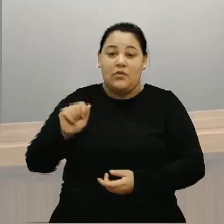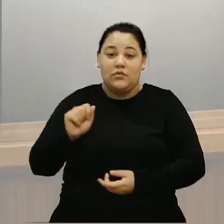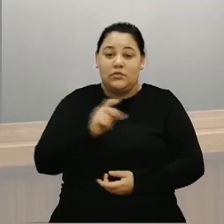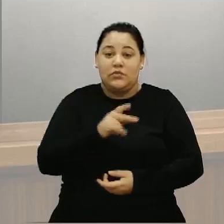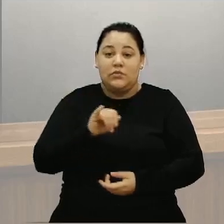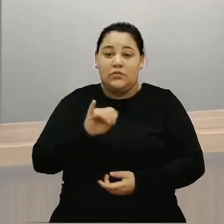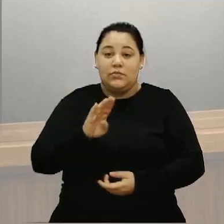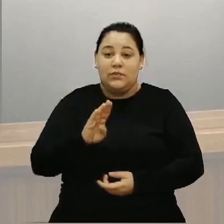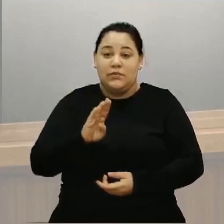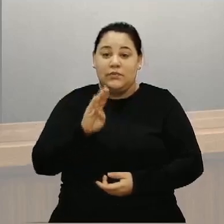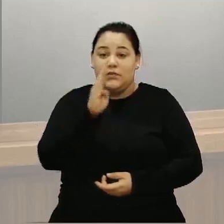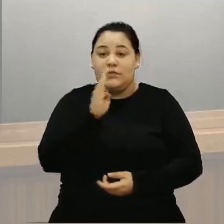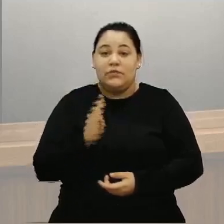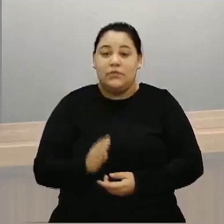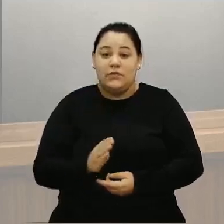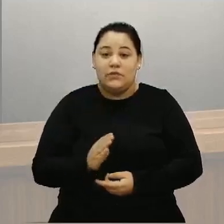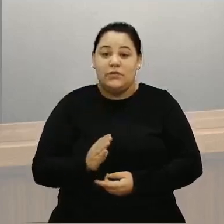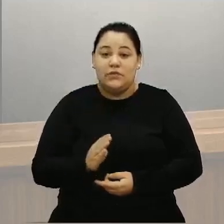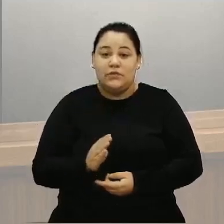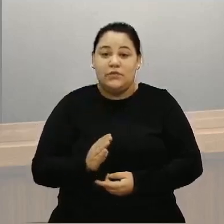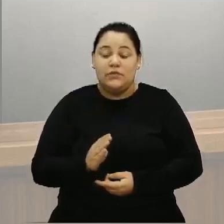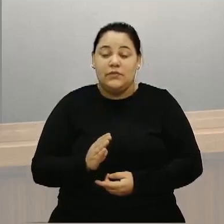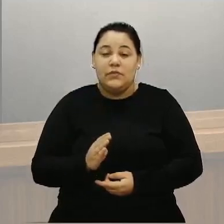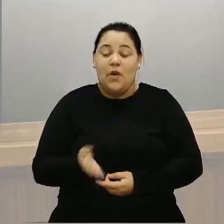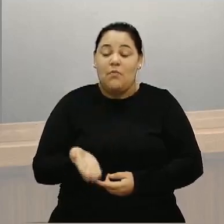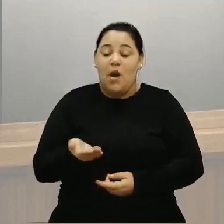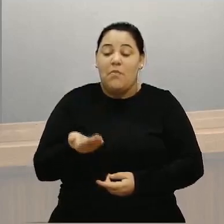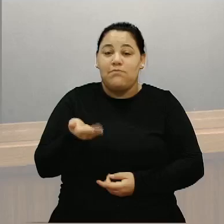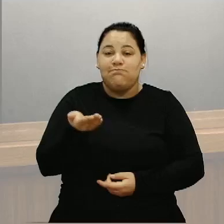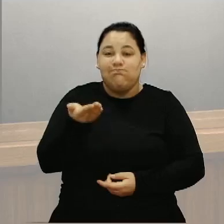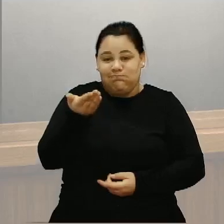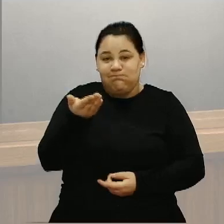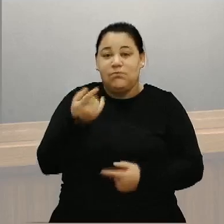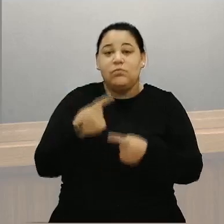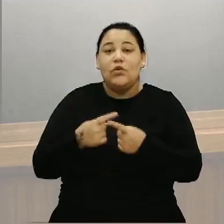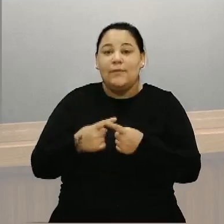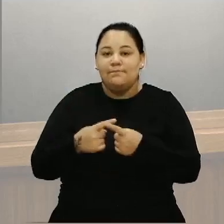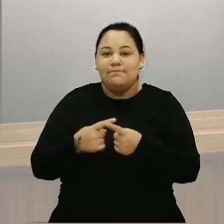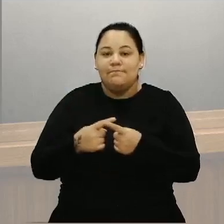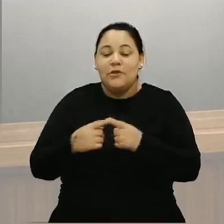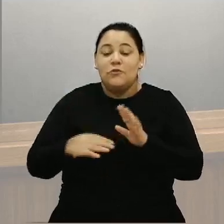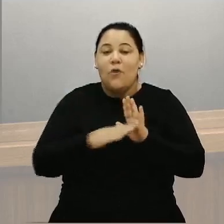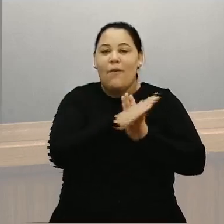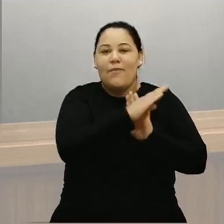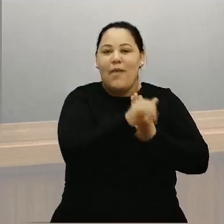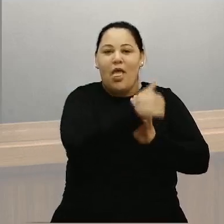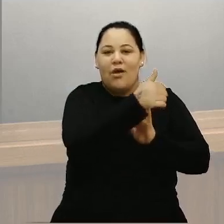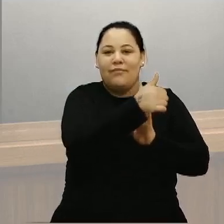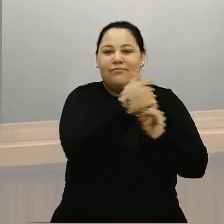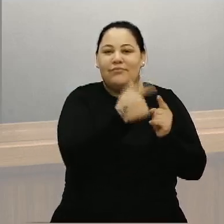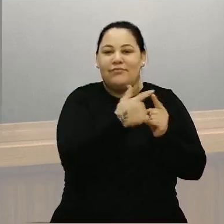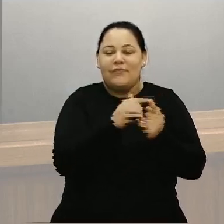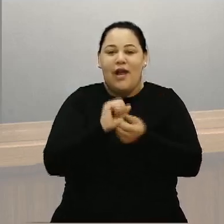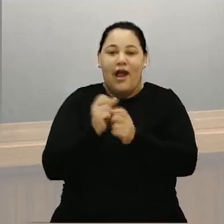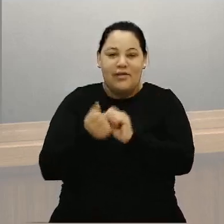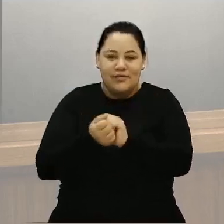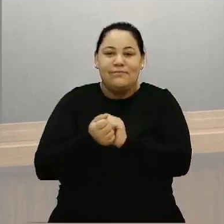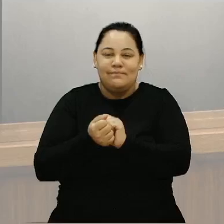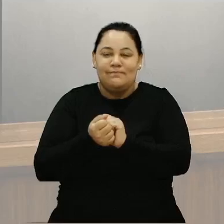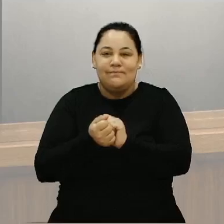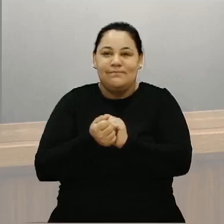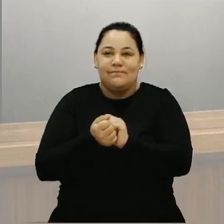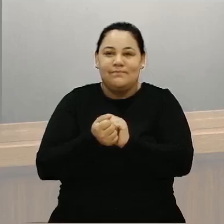Brasil, com certeza, se eleva bastante em função do artesanato. Além disso, é